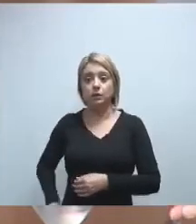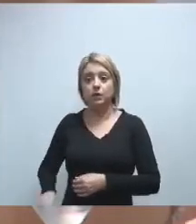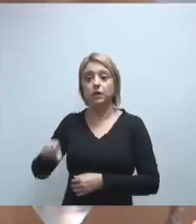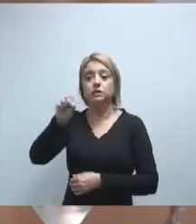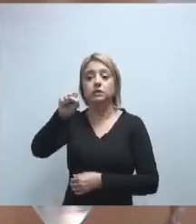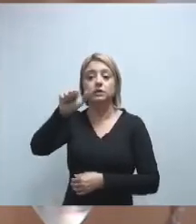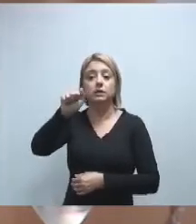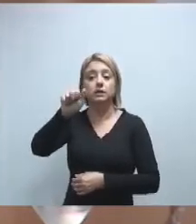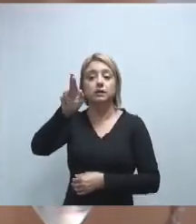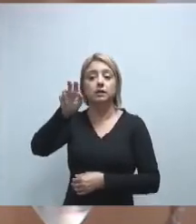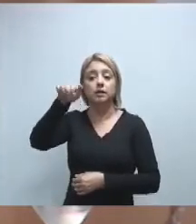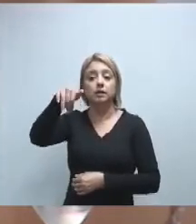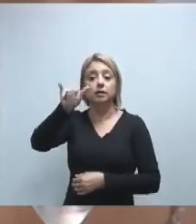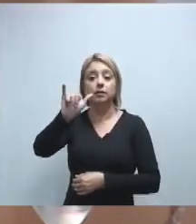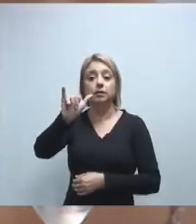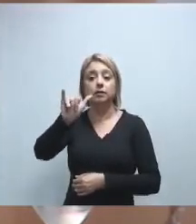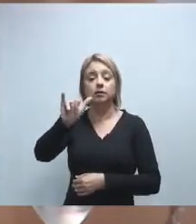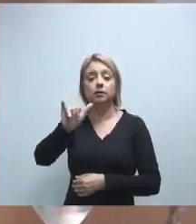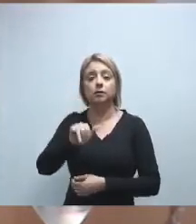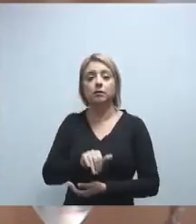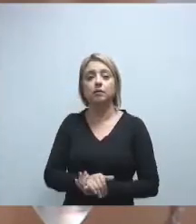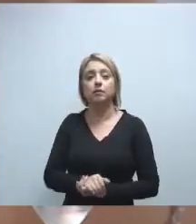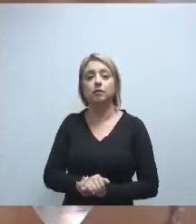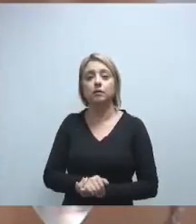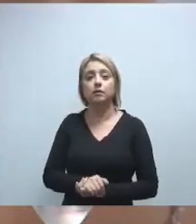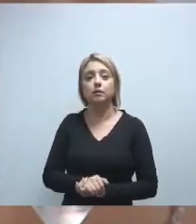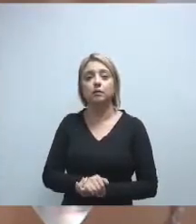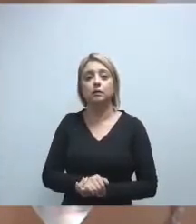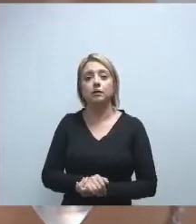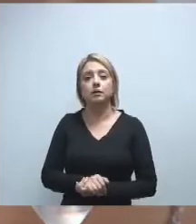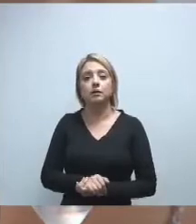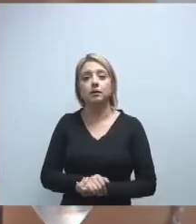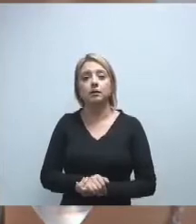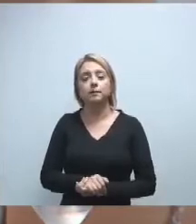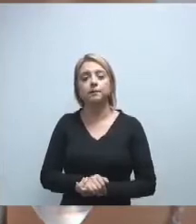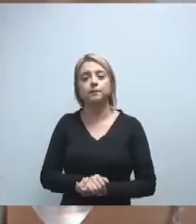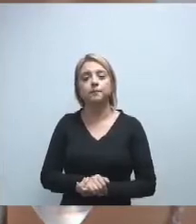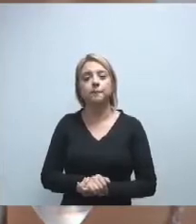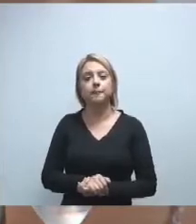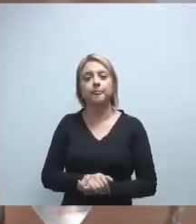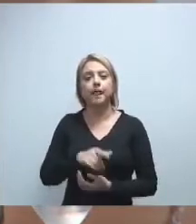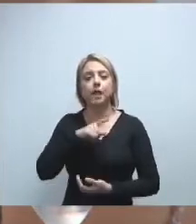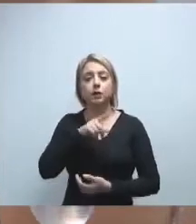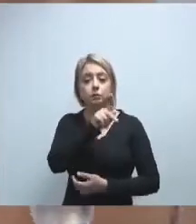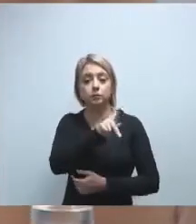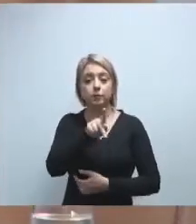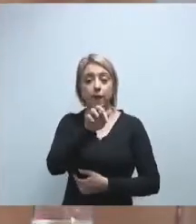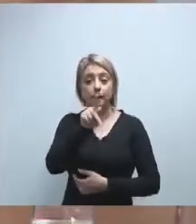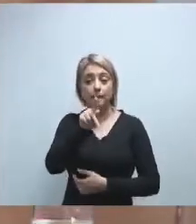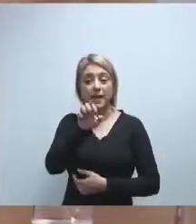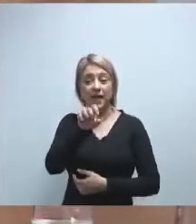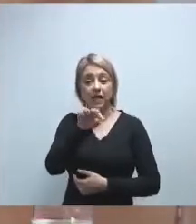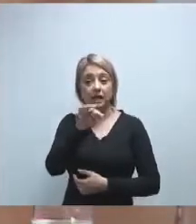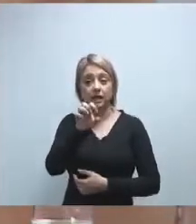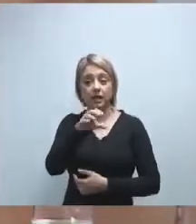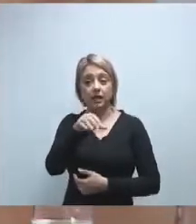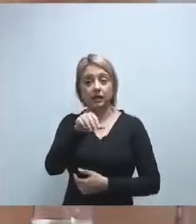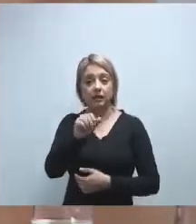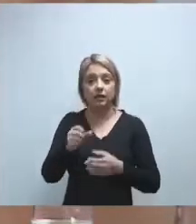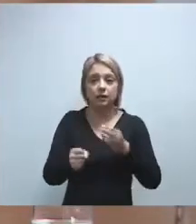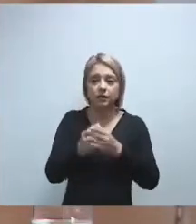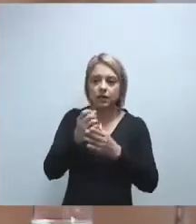sarney e pertence criar ao procurador geral havia